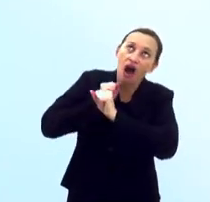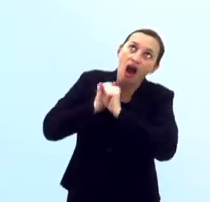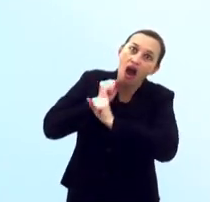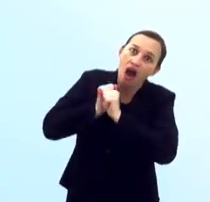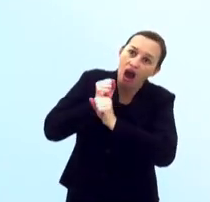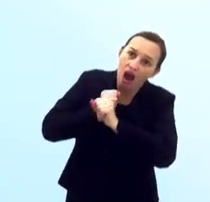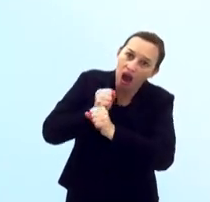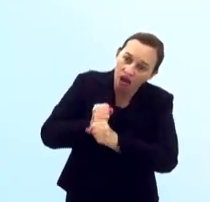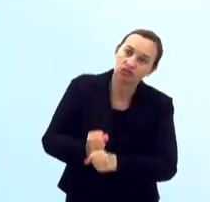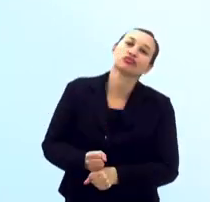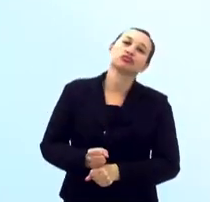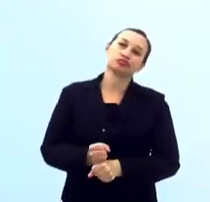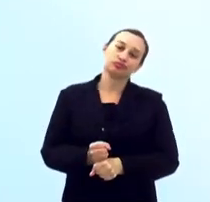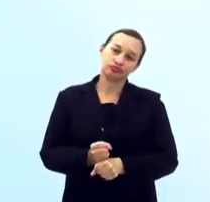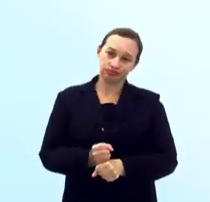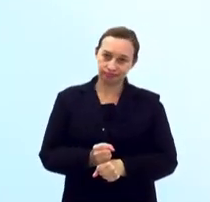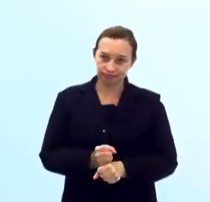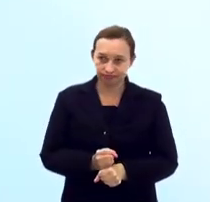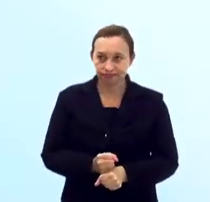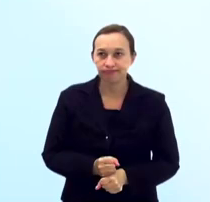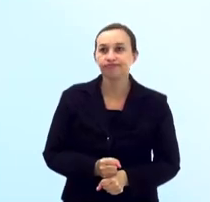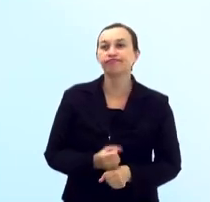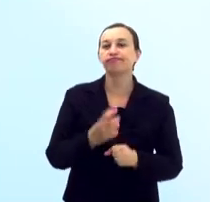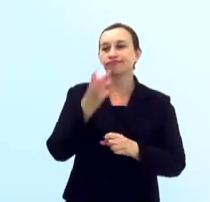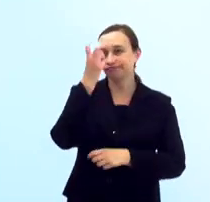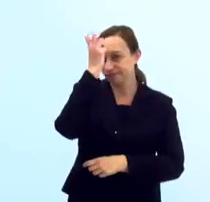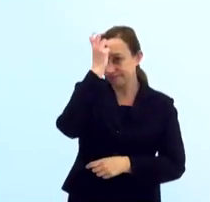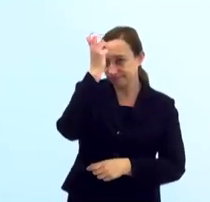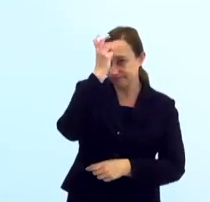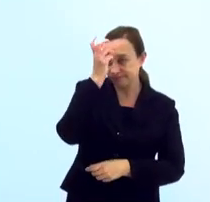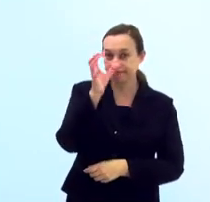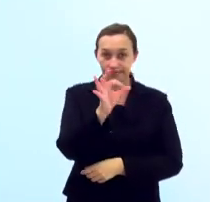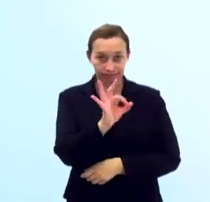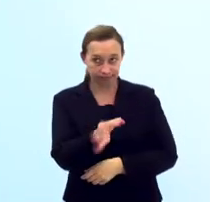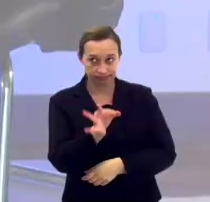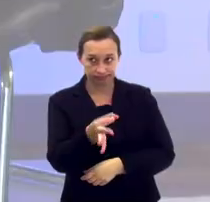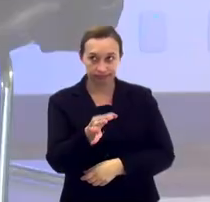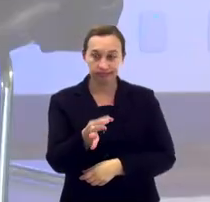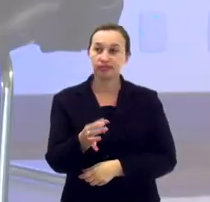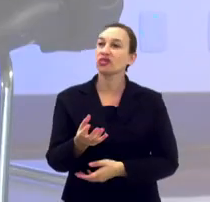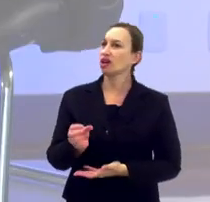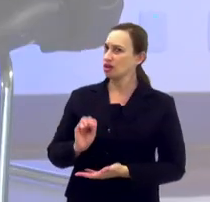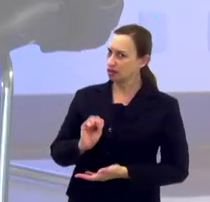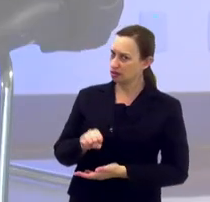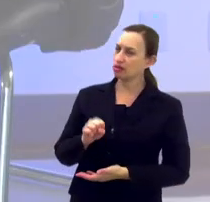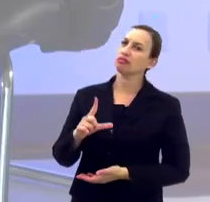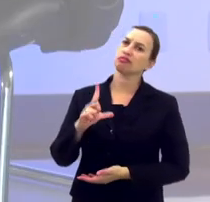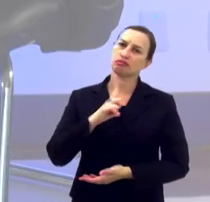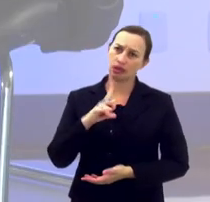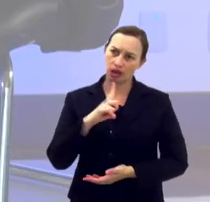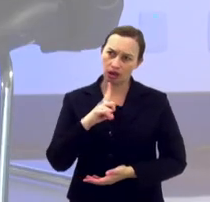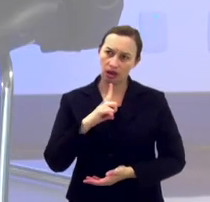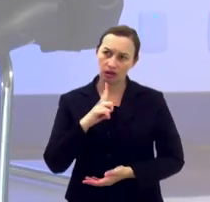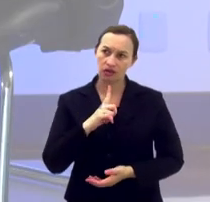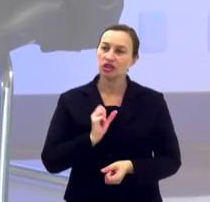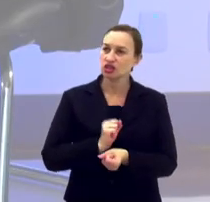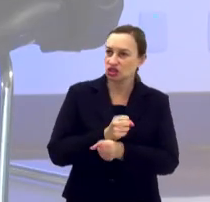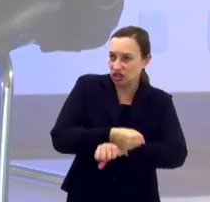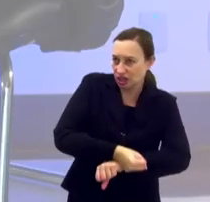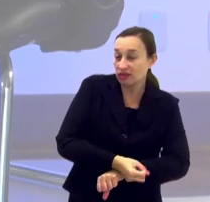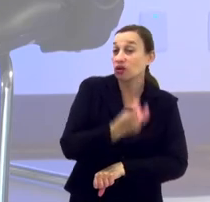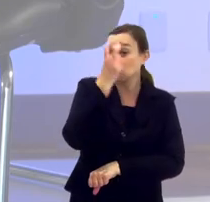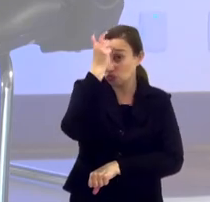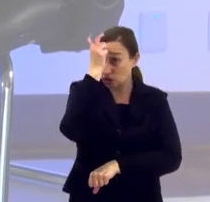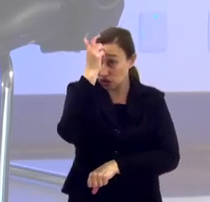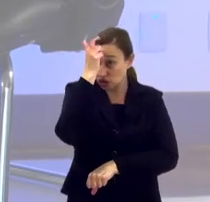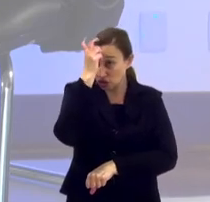durante muito tempo no Egito. Estou correto? Teve Bom, sim, sofrimento. teve a escravidão